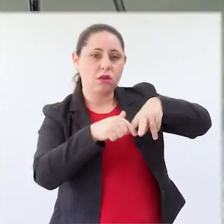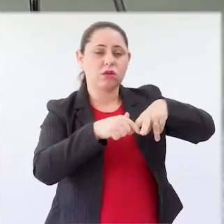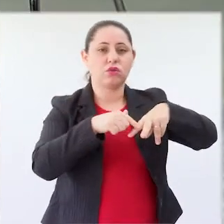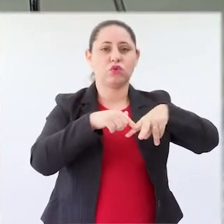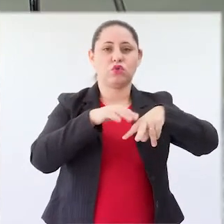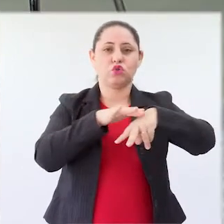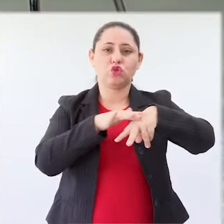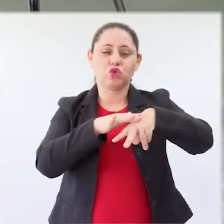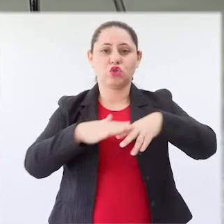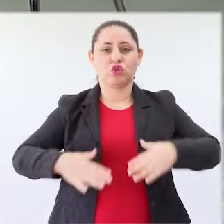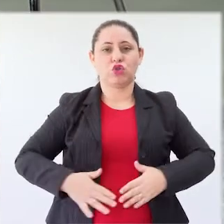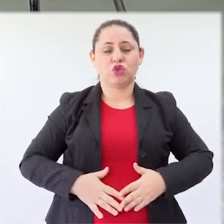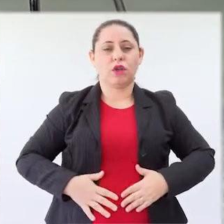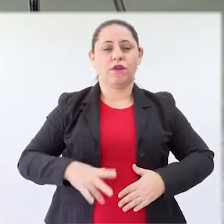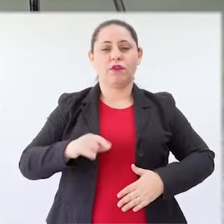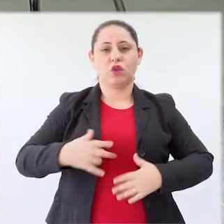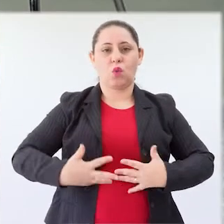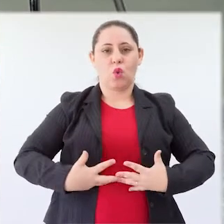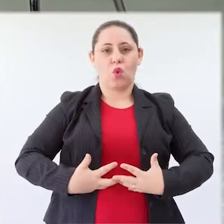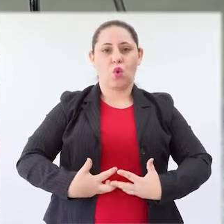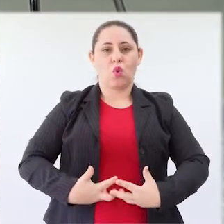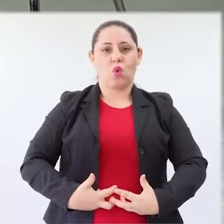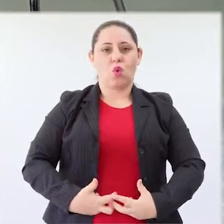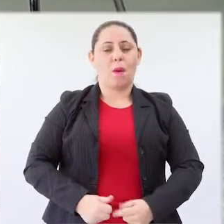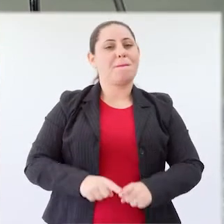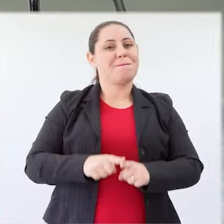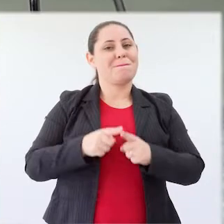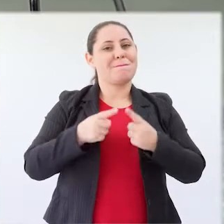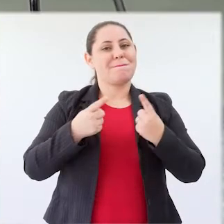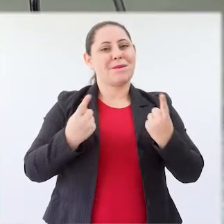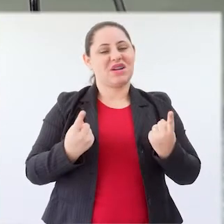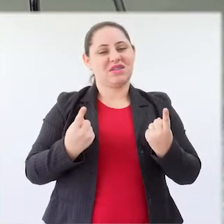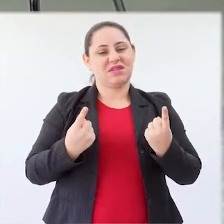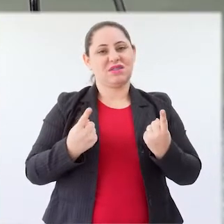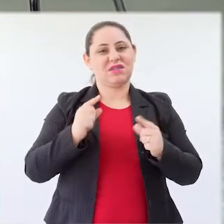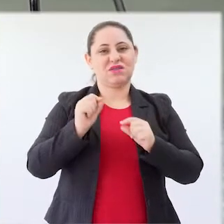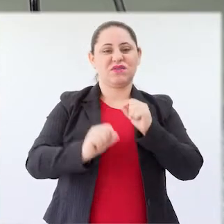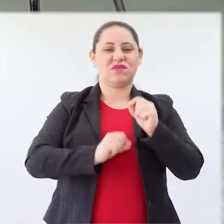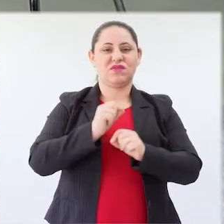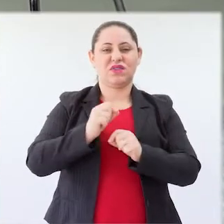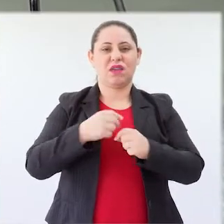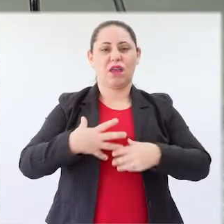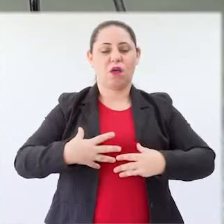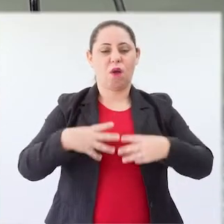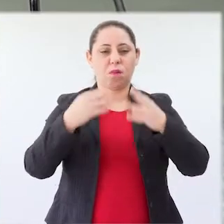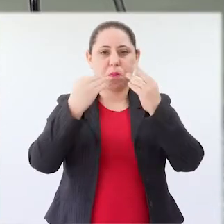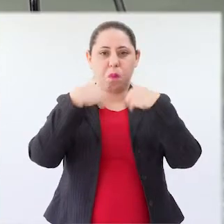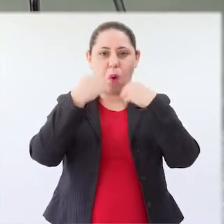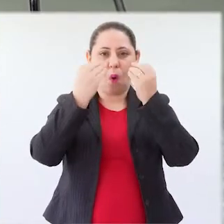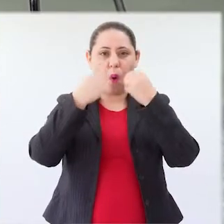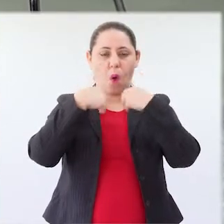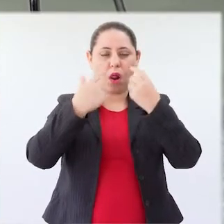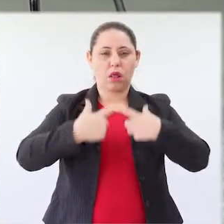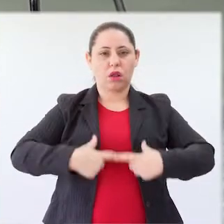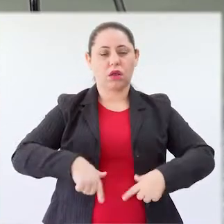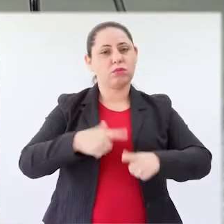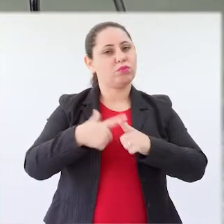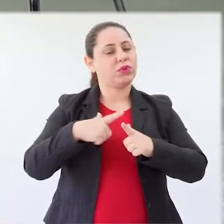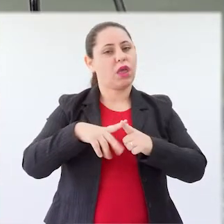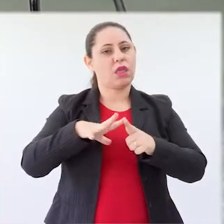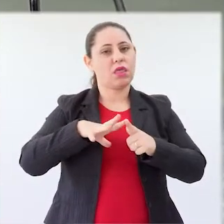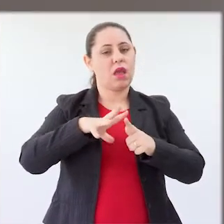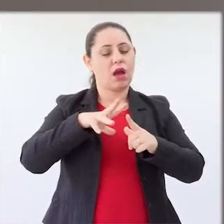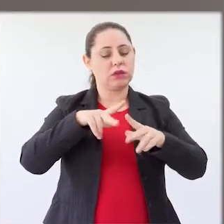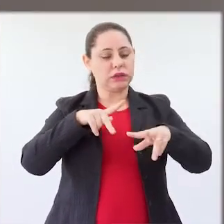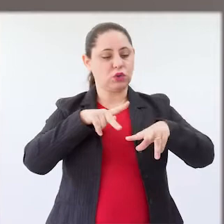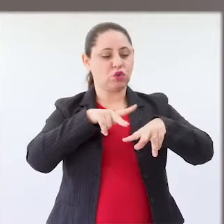um abdômen, fez uma lipoaspiração, mas ficou com uma flacidez ali naquela região, porque não tirou